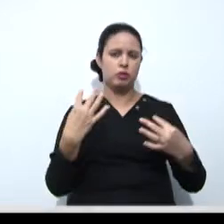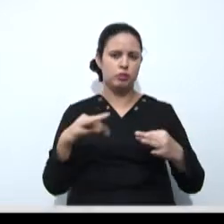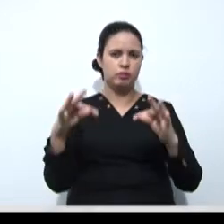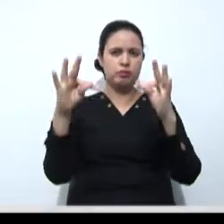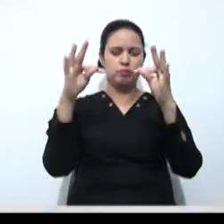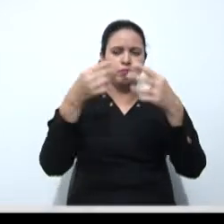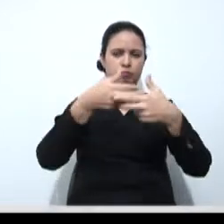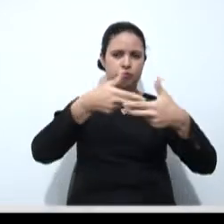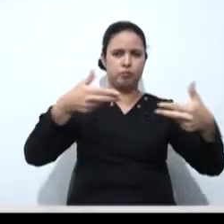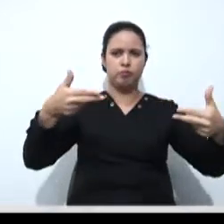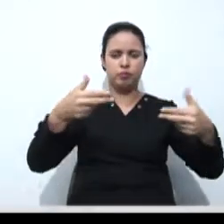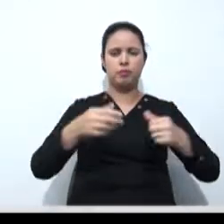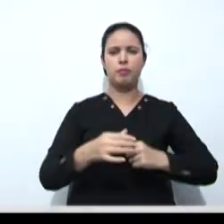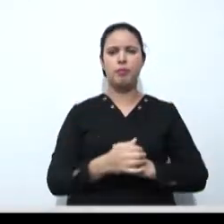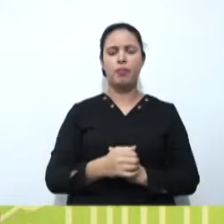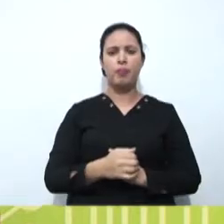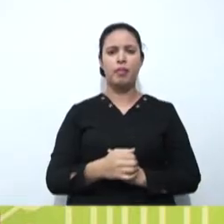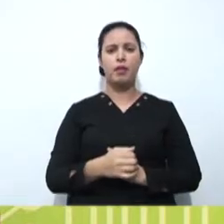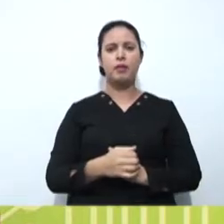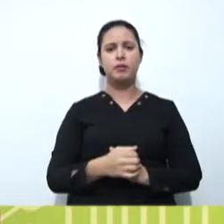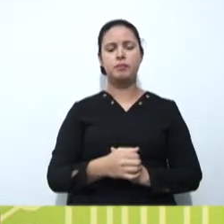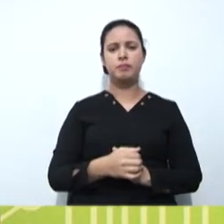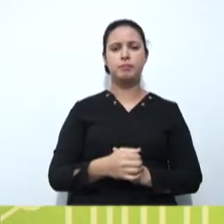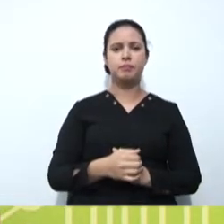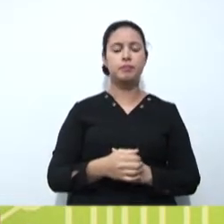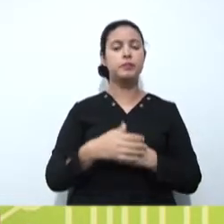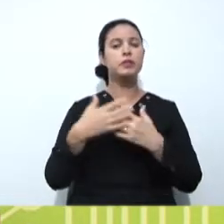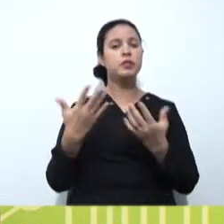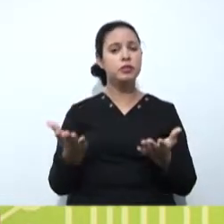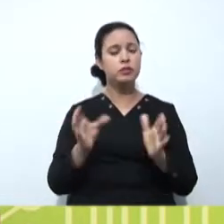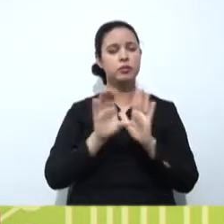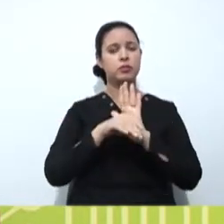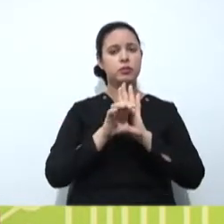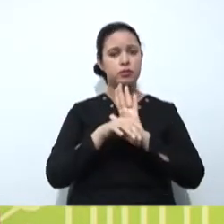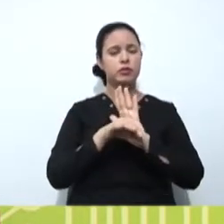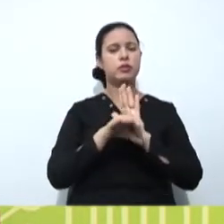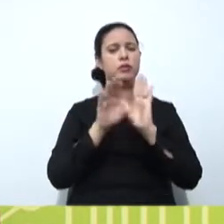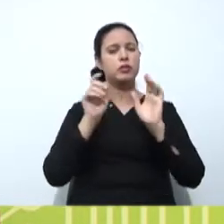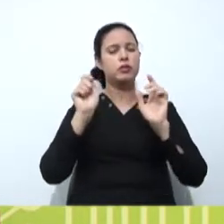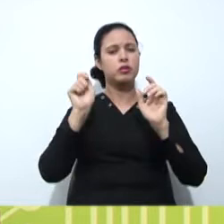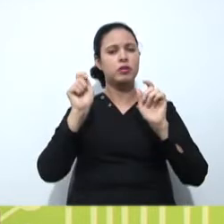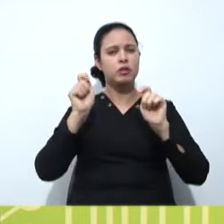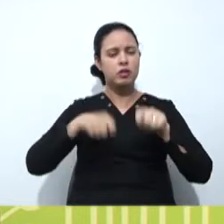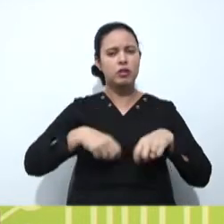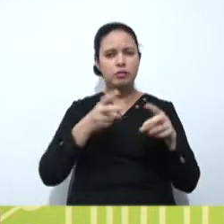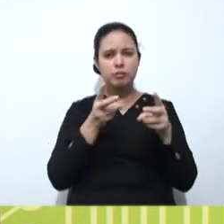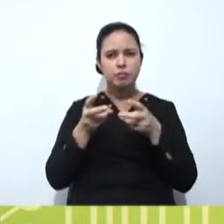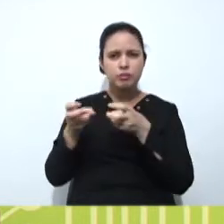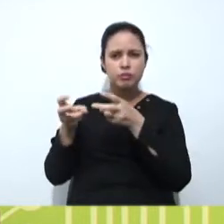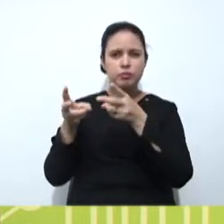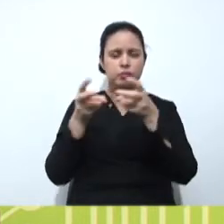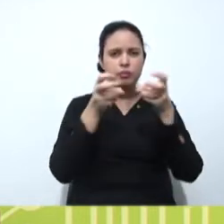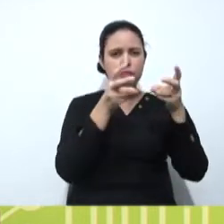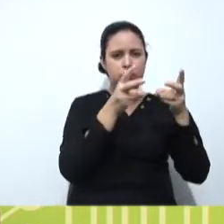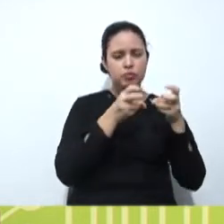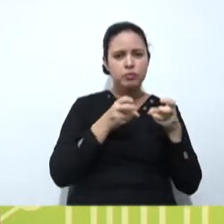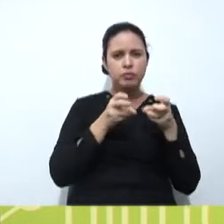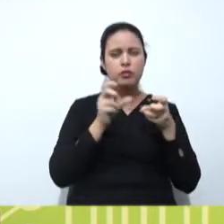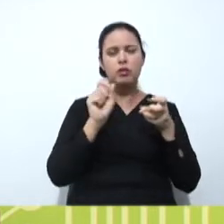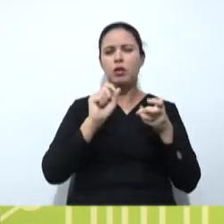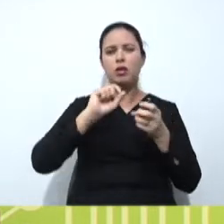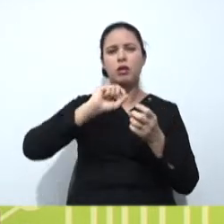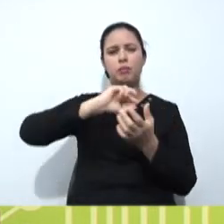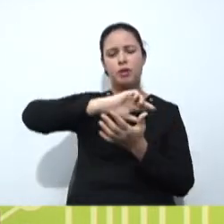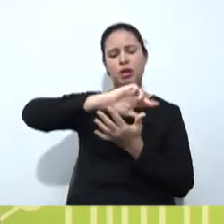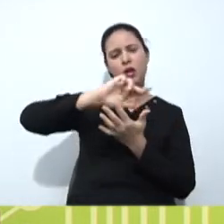tecnologia. Vejam aqui comigo, nesse conceito, a gente pode perceber que engloba os vários